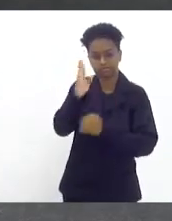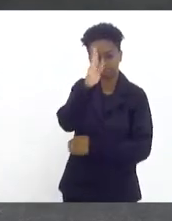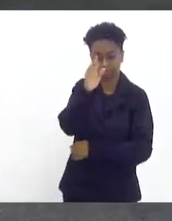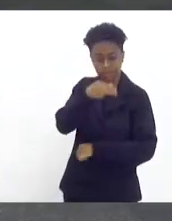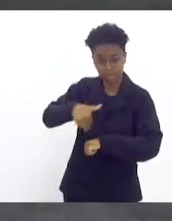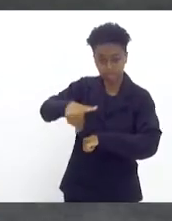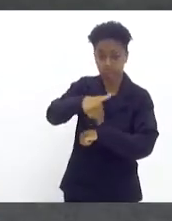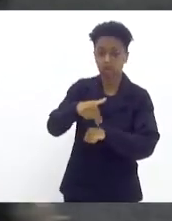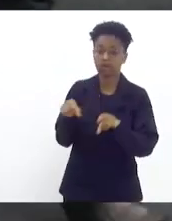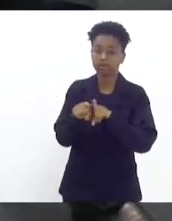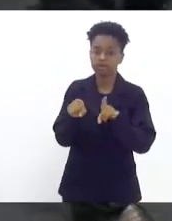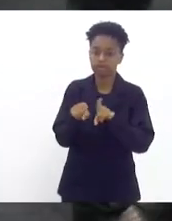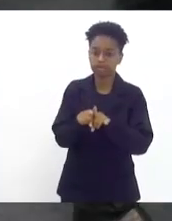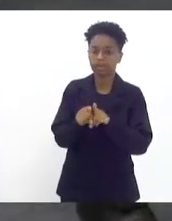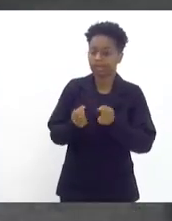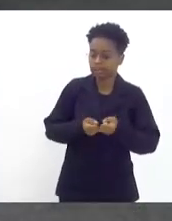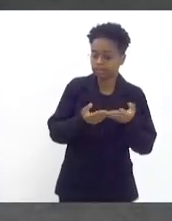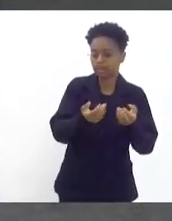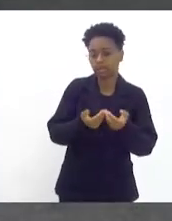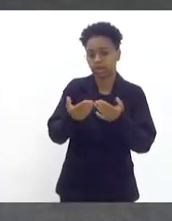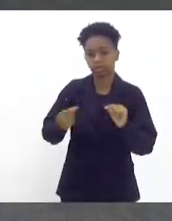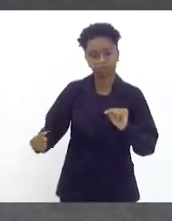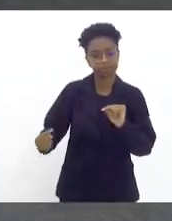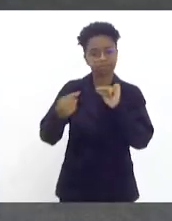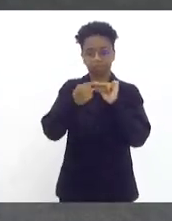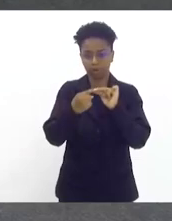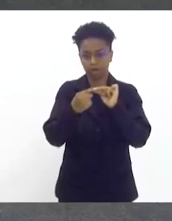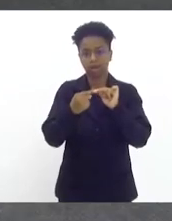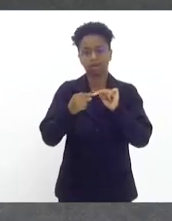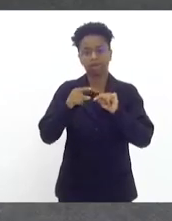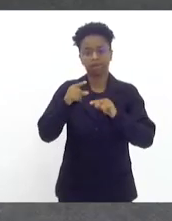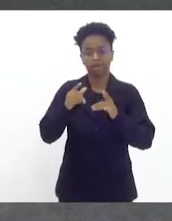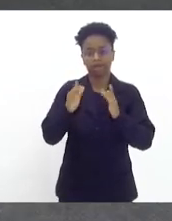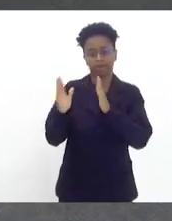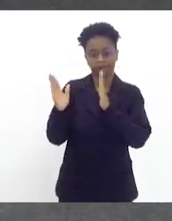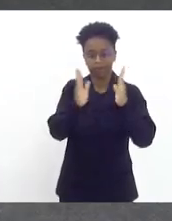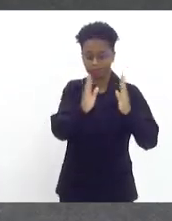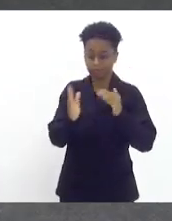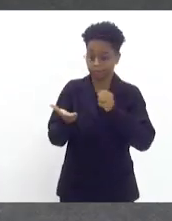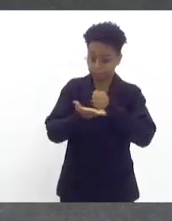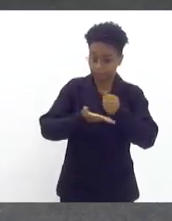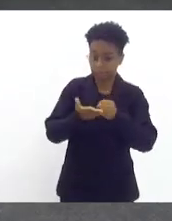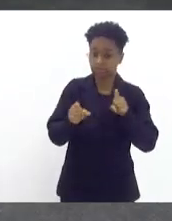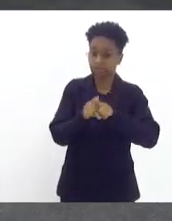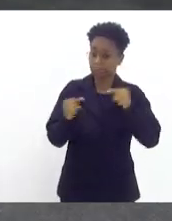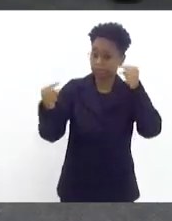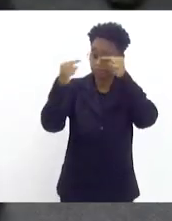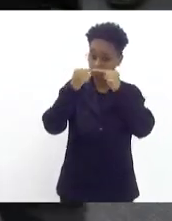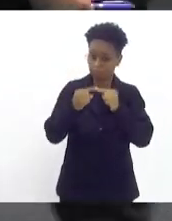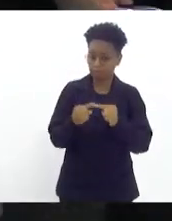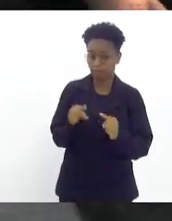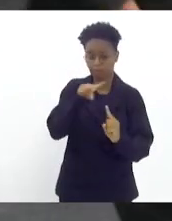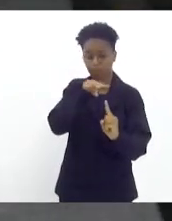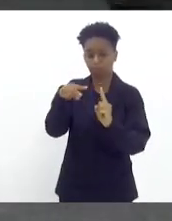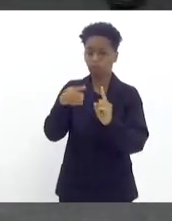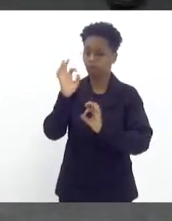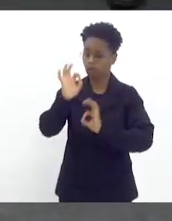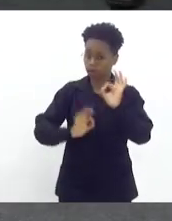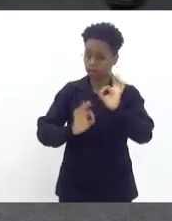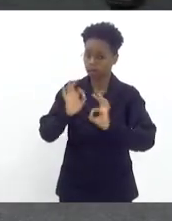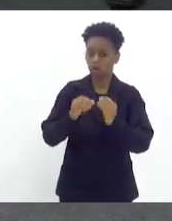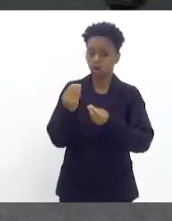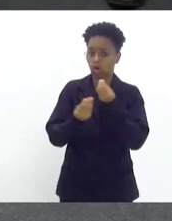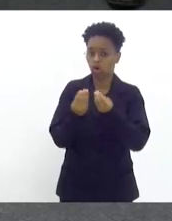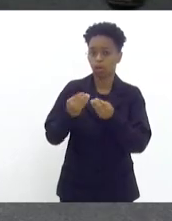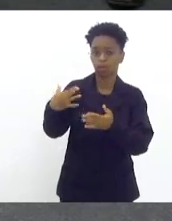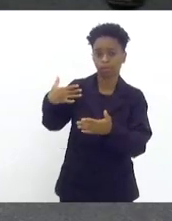empenho do piso seja feito através dois vencimentos básicos Aliados a uma perspectiva de reorganização do plano de